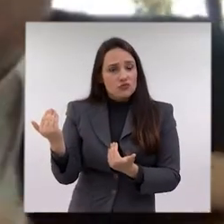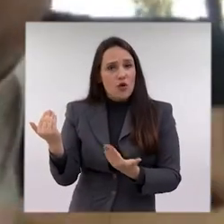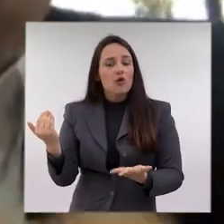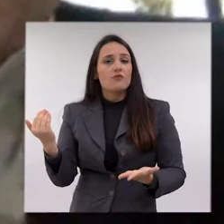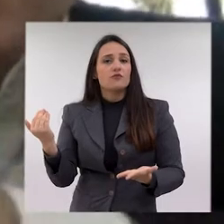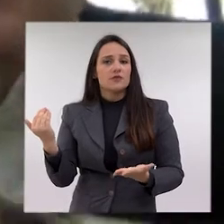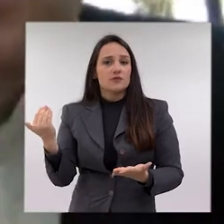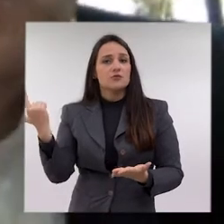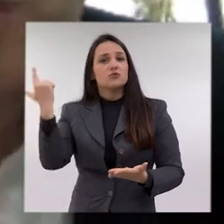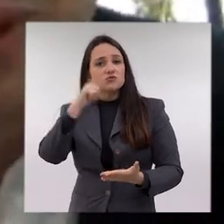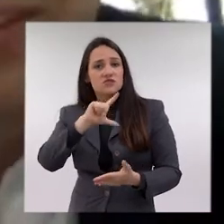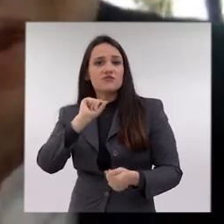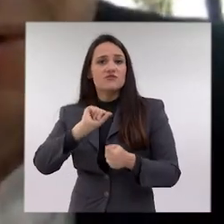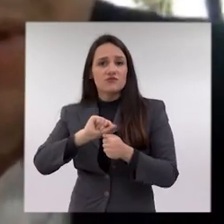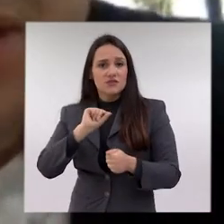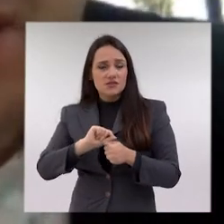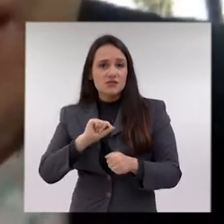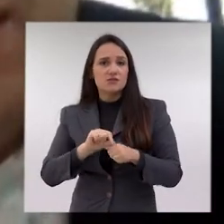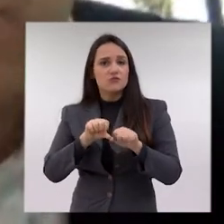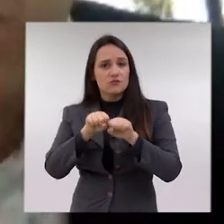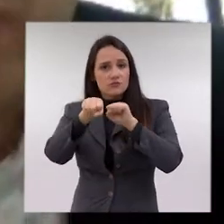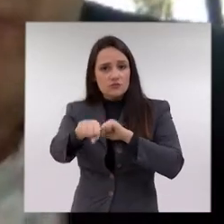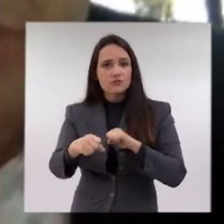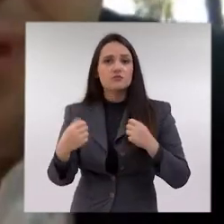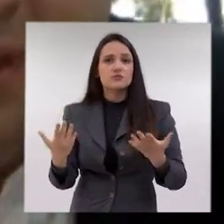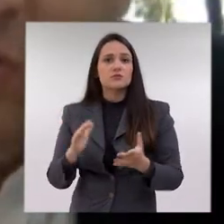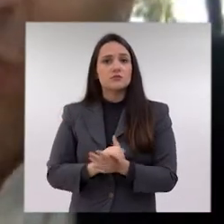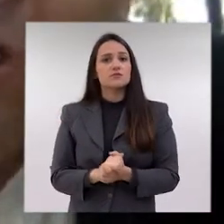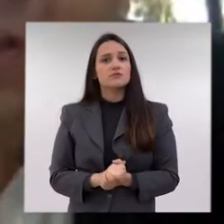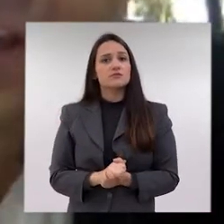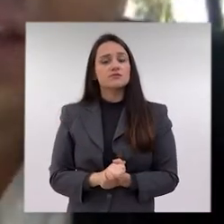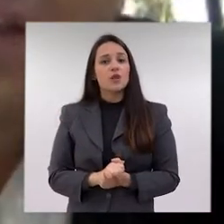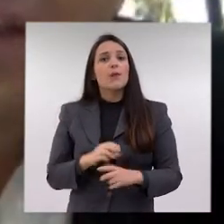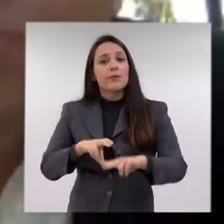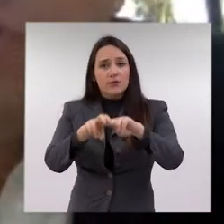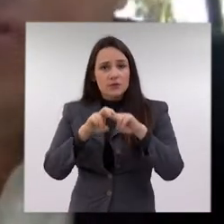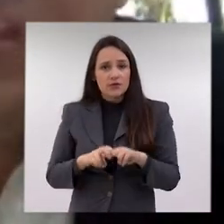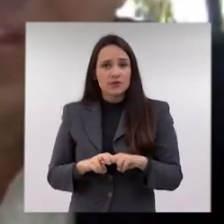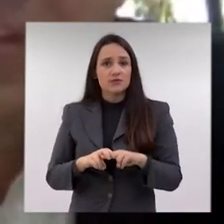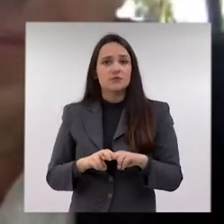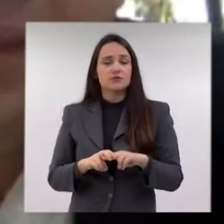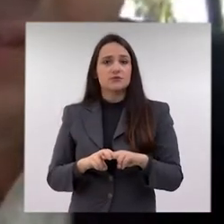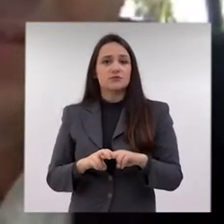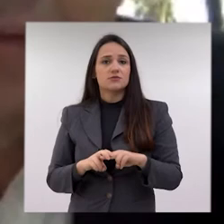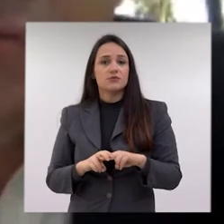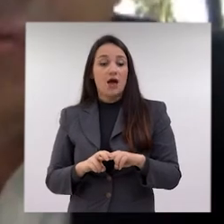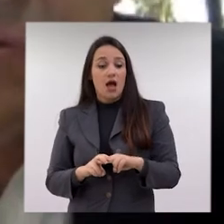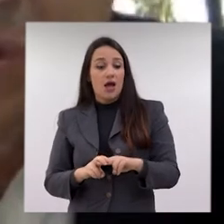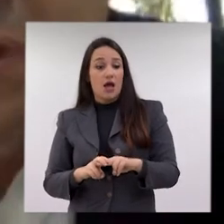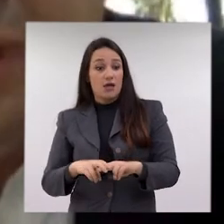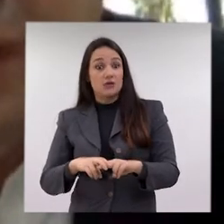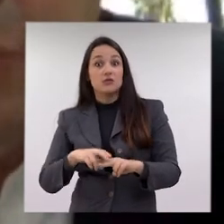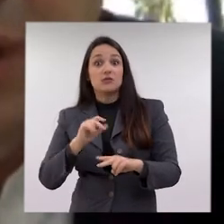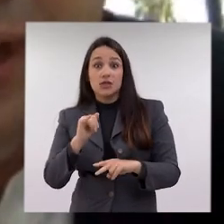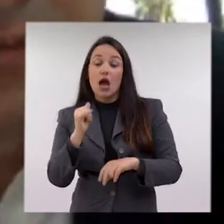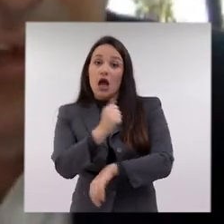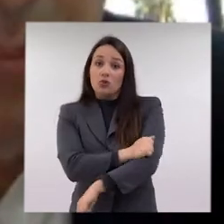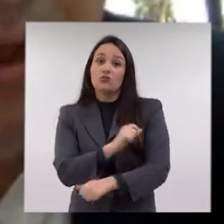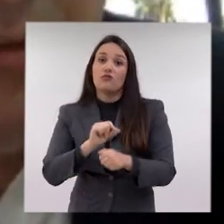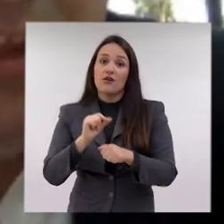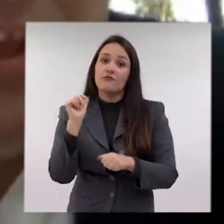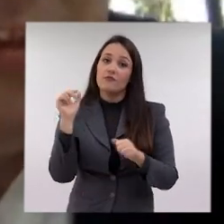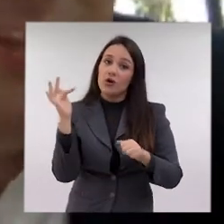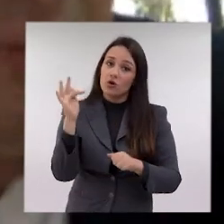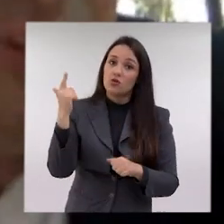jovens, com uma viagem de formação, e aí, de alguma forma, a gente coloca, oportuniza esses alunos para entrar no mercado